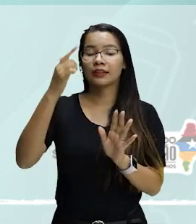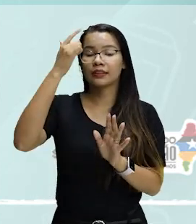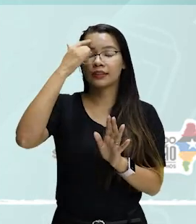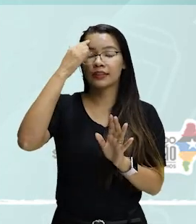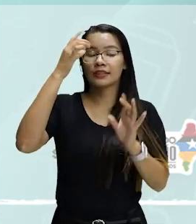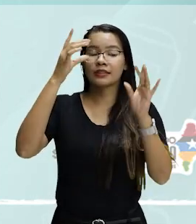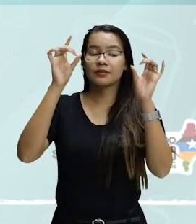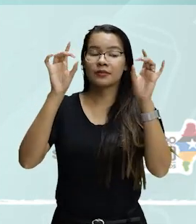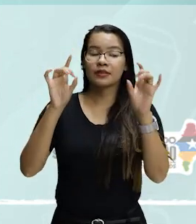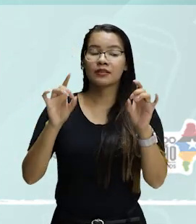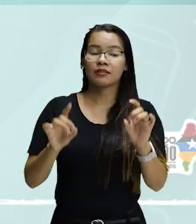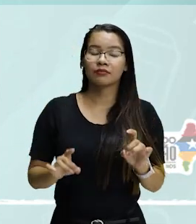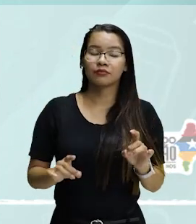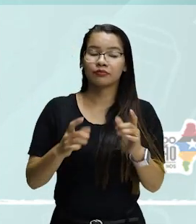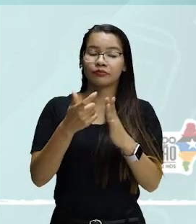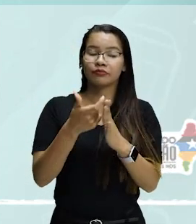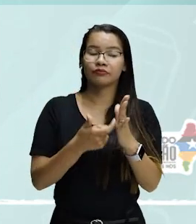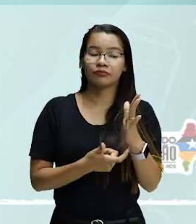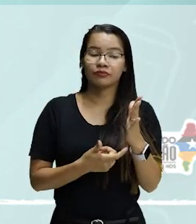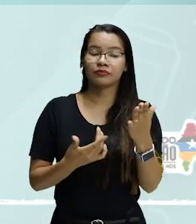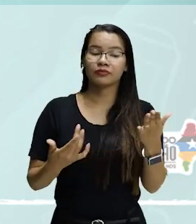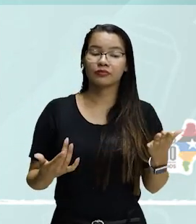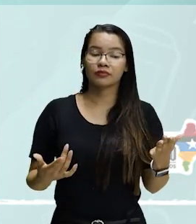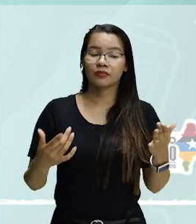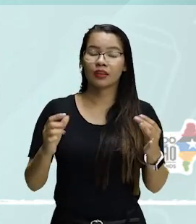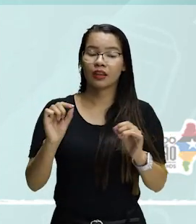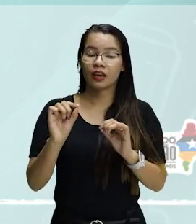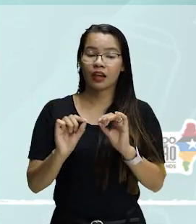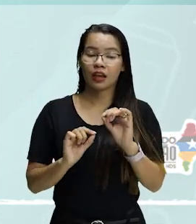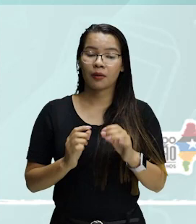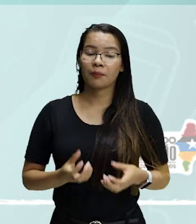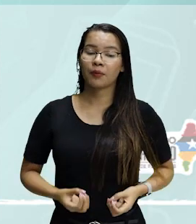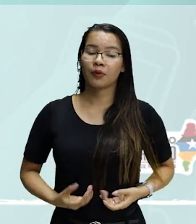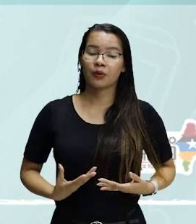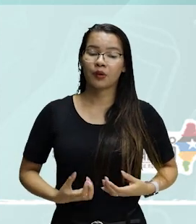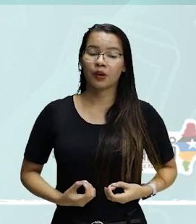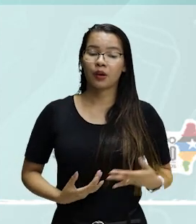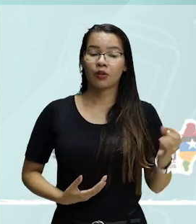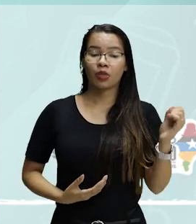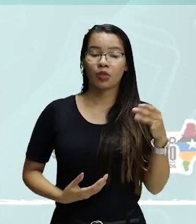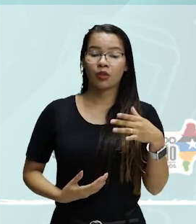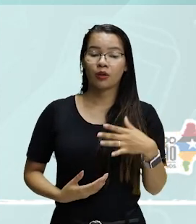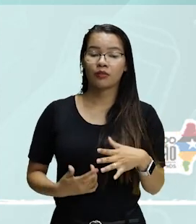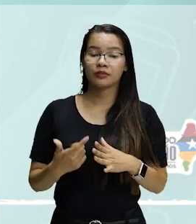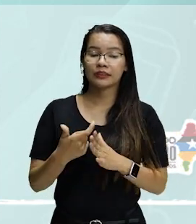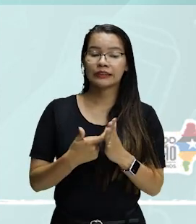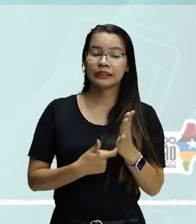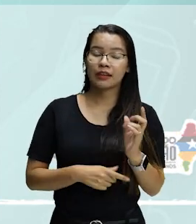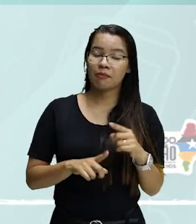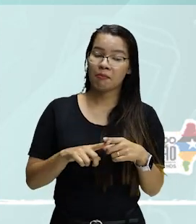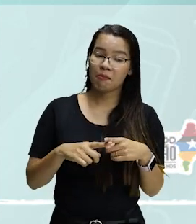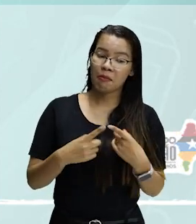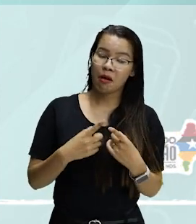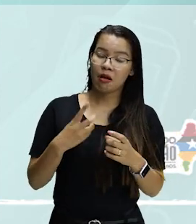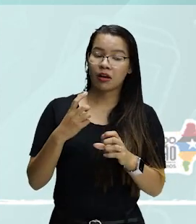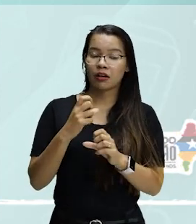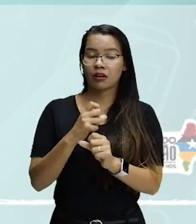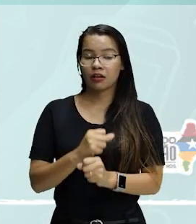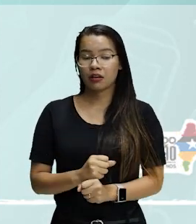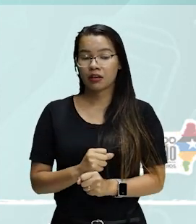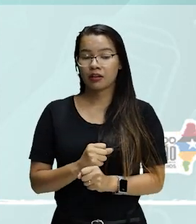texto-fonte, de forma que ele é produzido em um novo texto, entretanto, de maneira